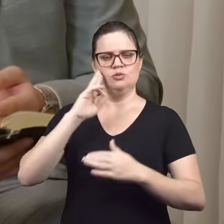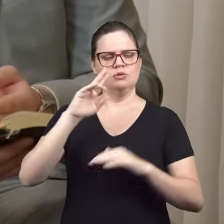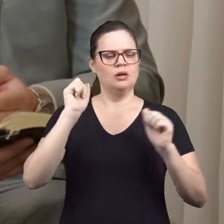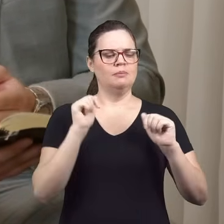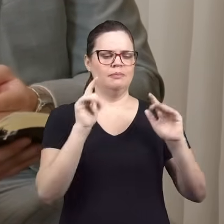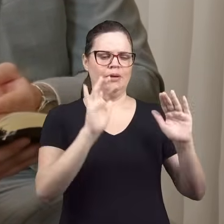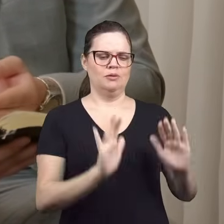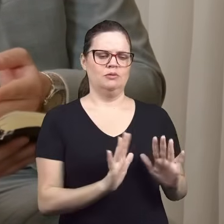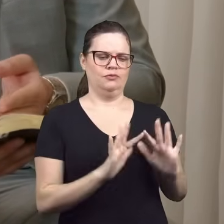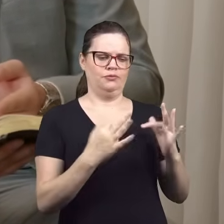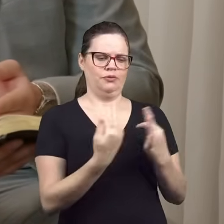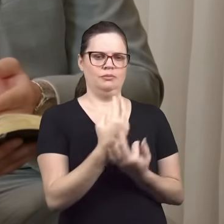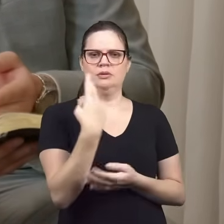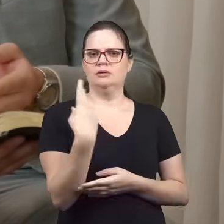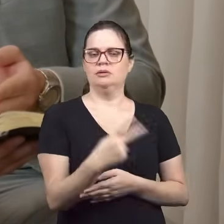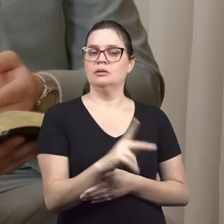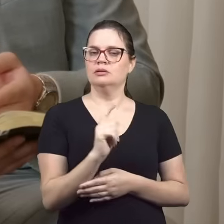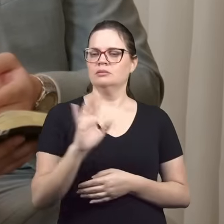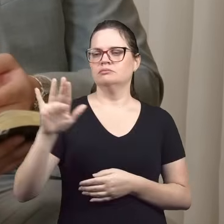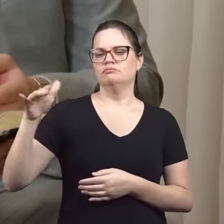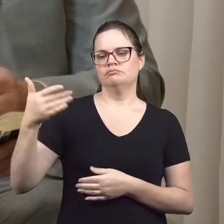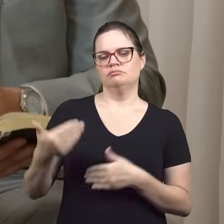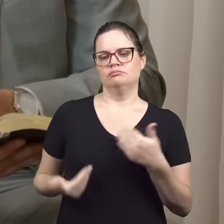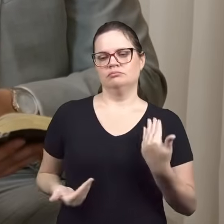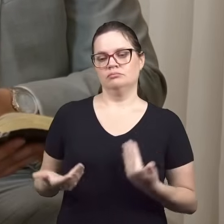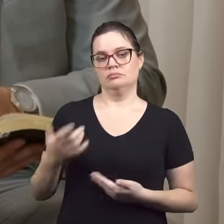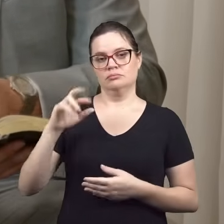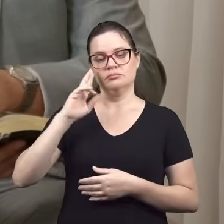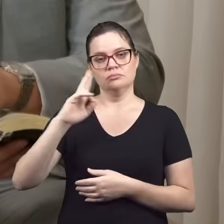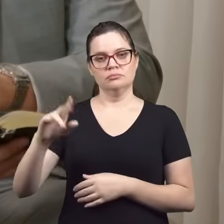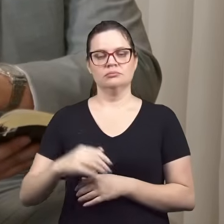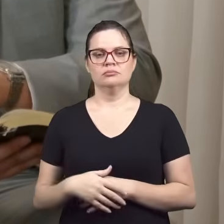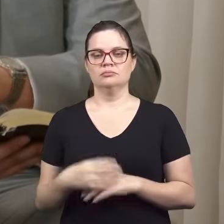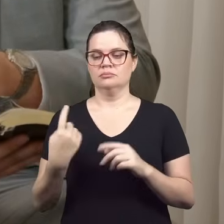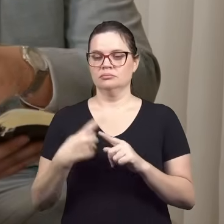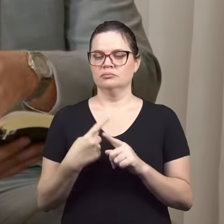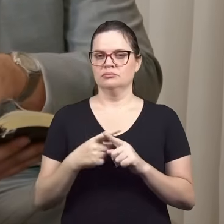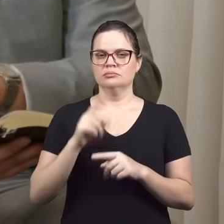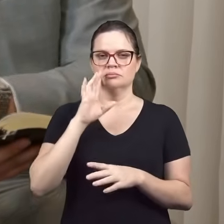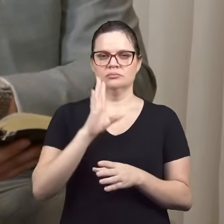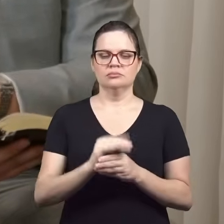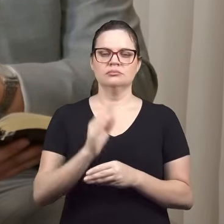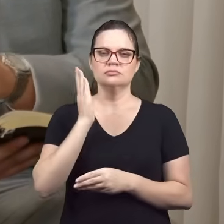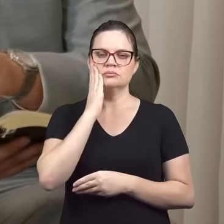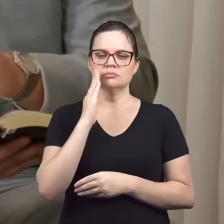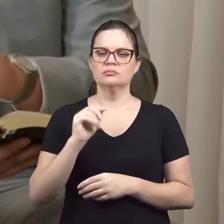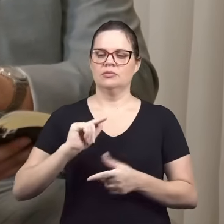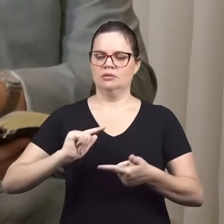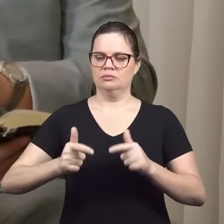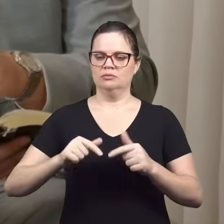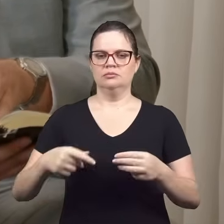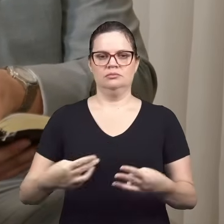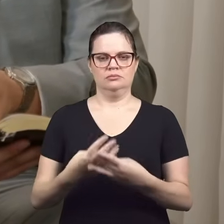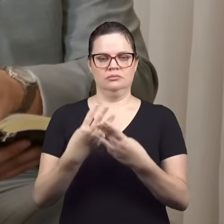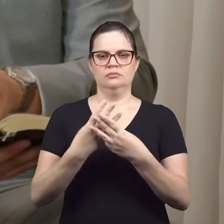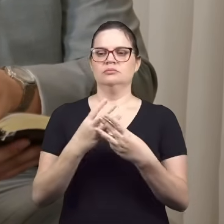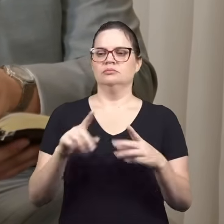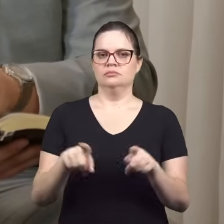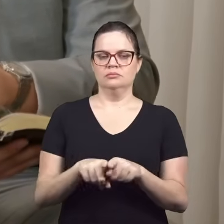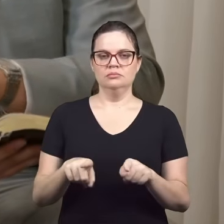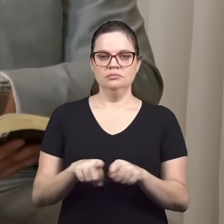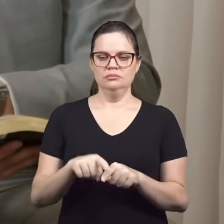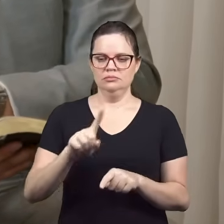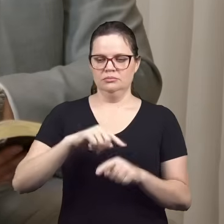deles, né? E para eles é uma honra, né? Poder servir o Senhor. E no meio de todo Israel e Judá, Jerusalém e Judá, que estava em